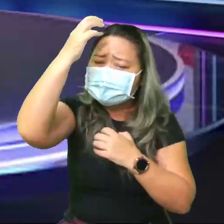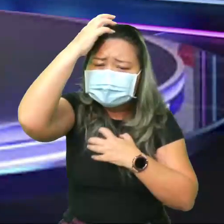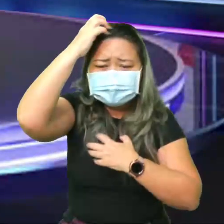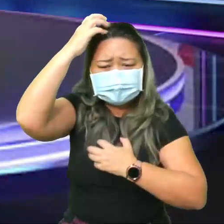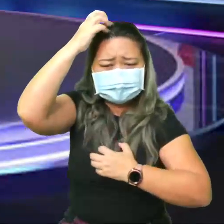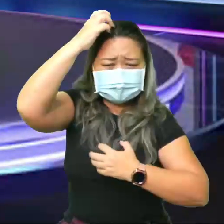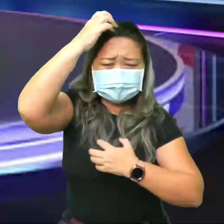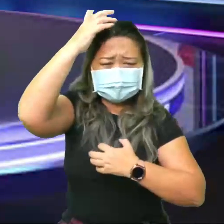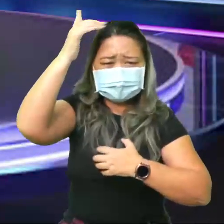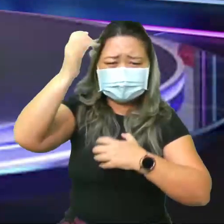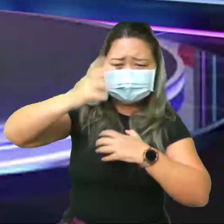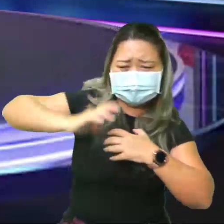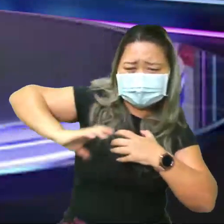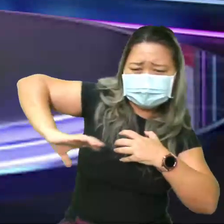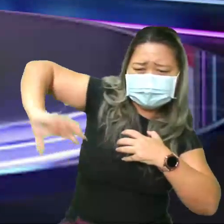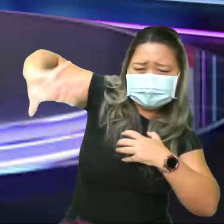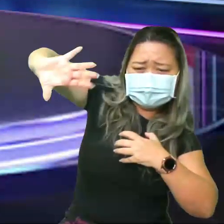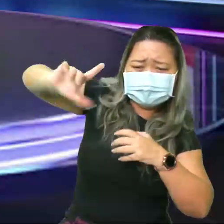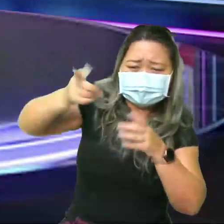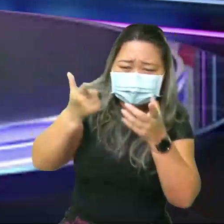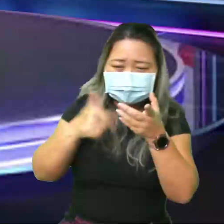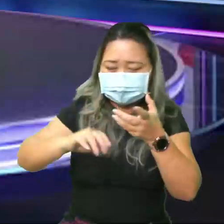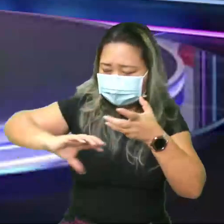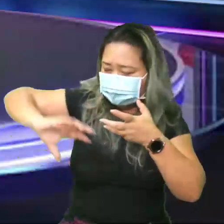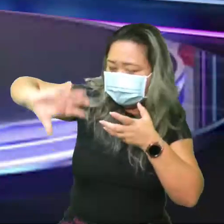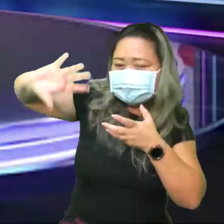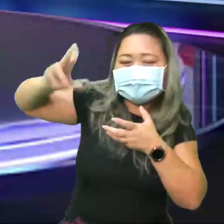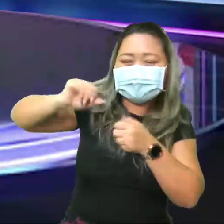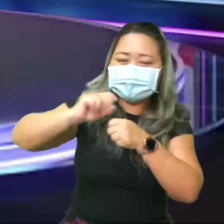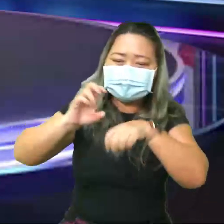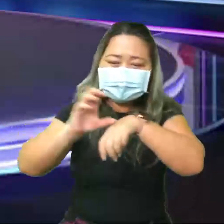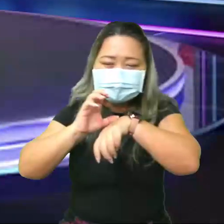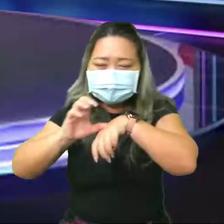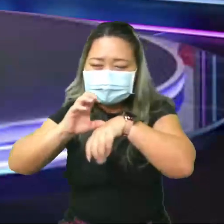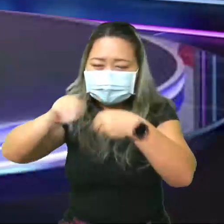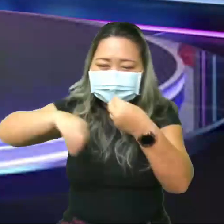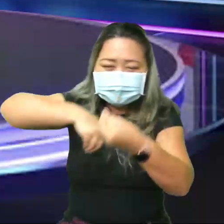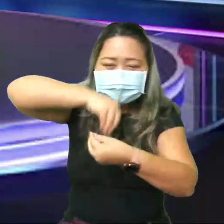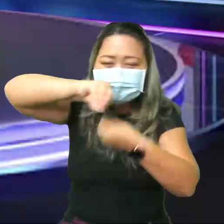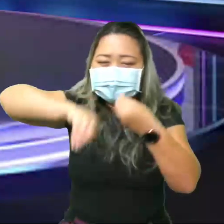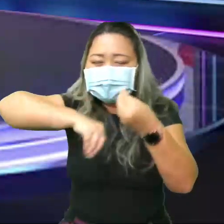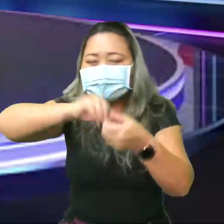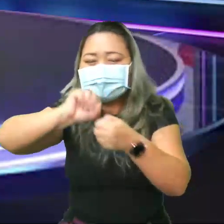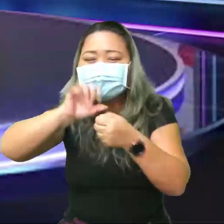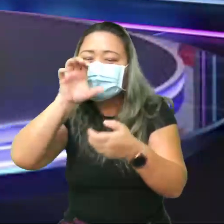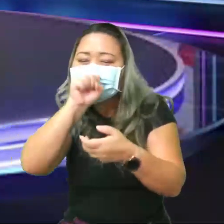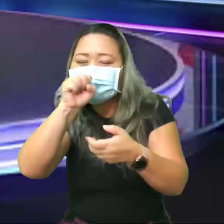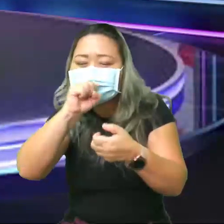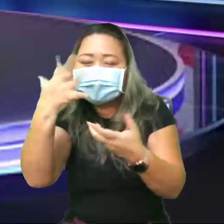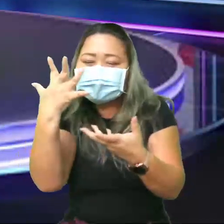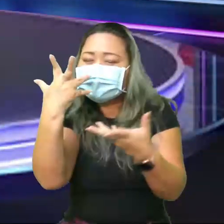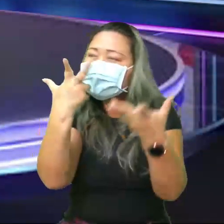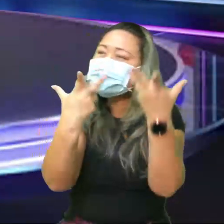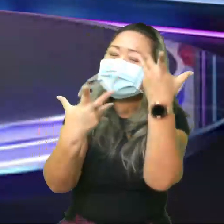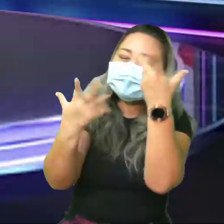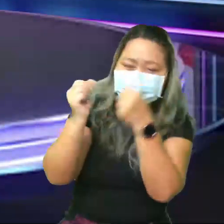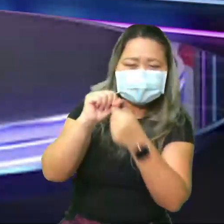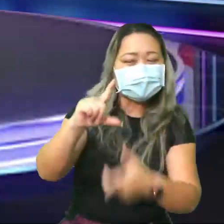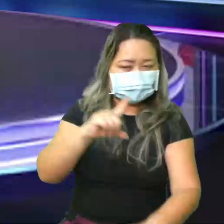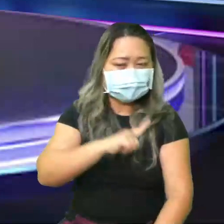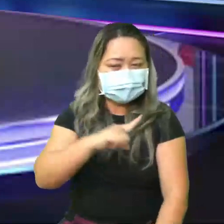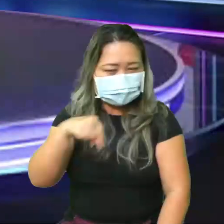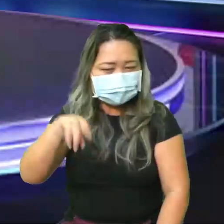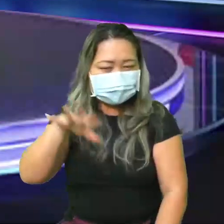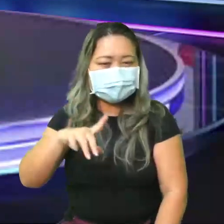dá uma retrospectiva aqui no tempo, né? Quando eu trabalhava em campo, o que acontecia? A gente fazendo observações